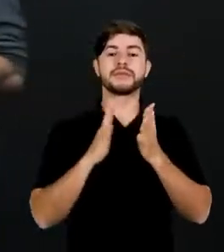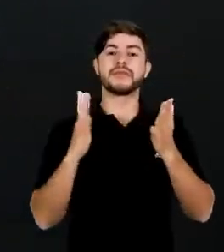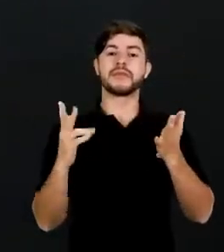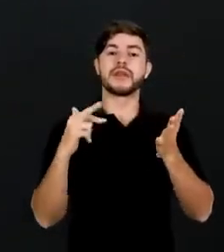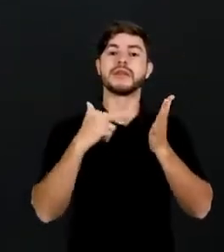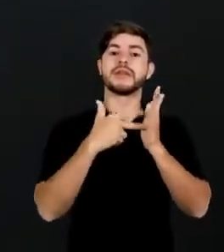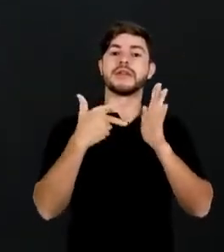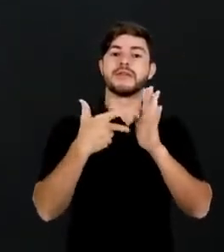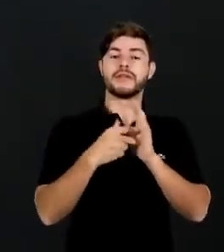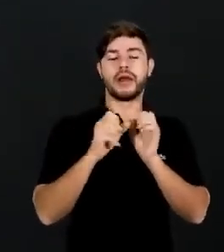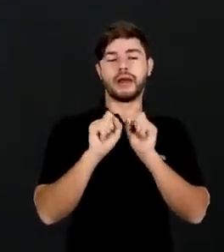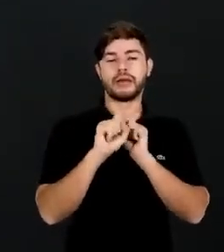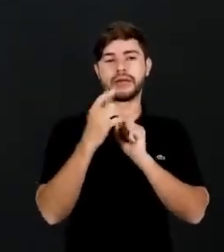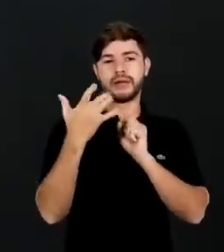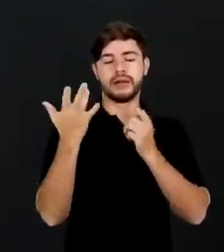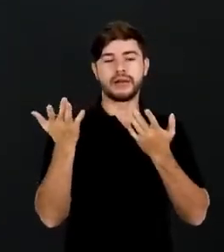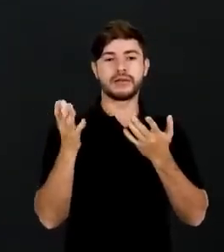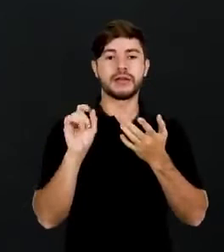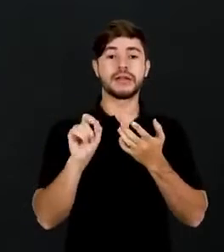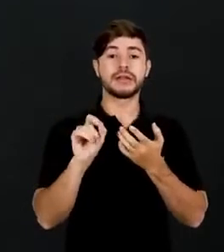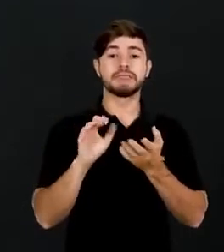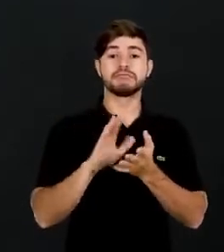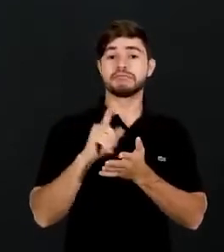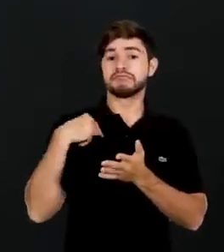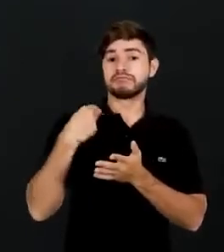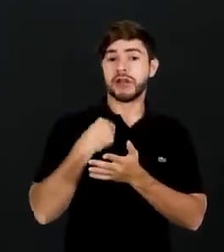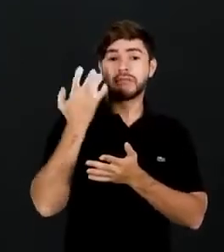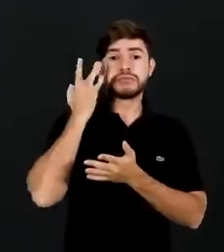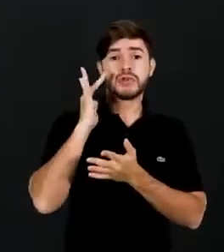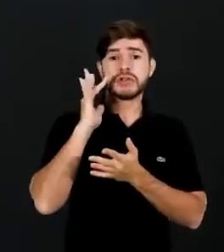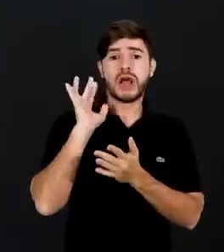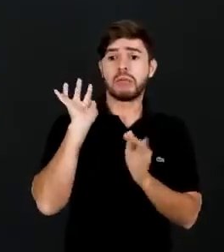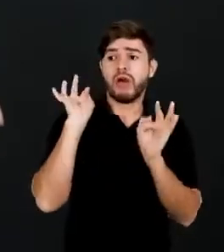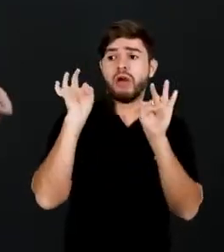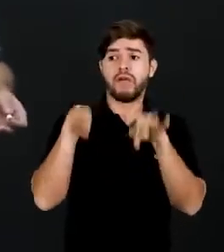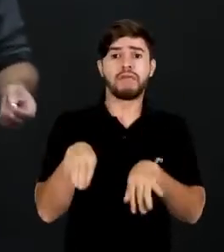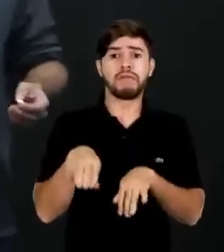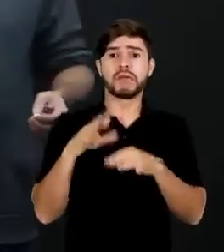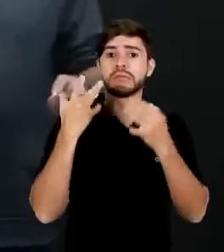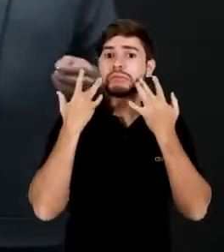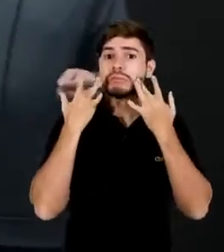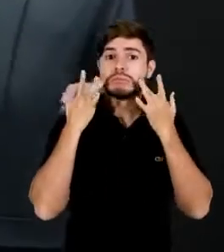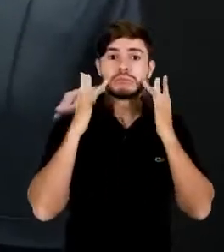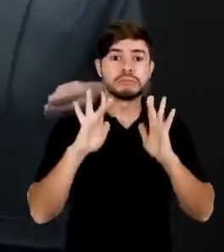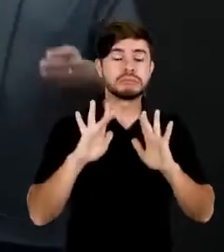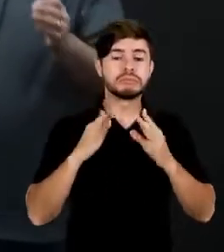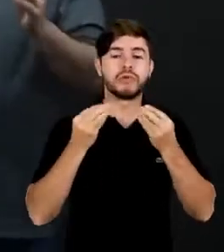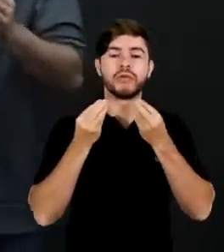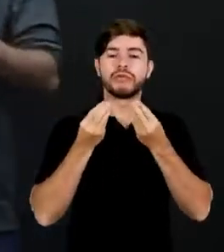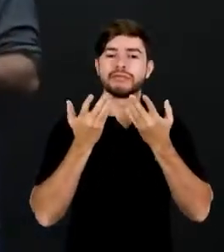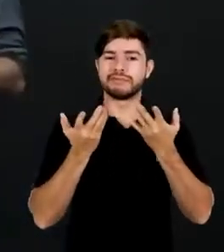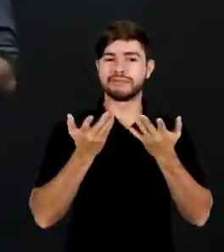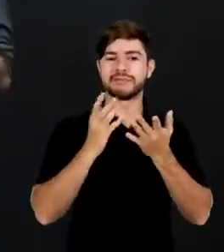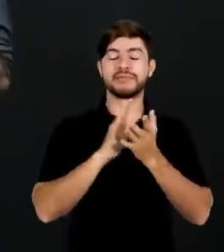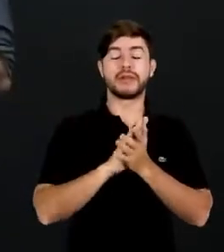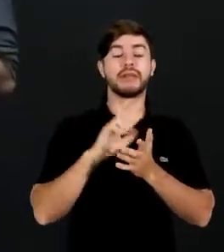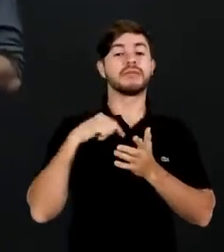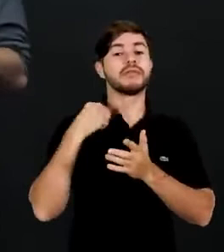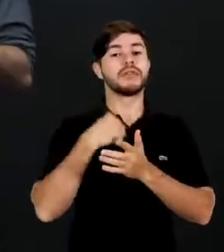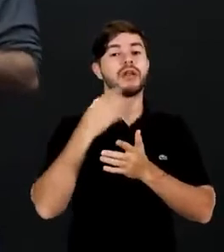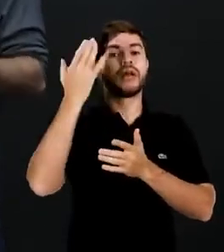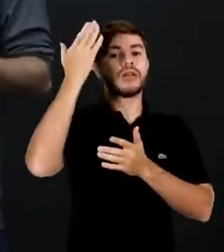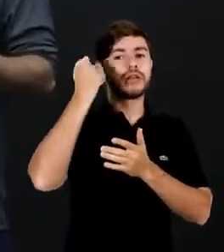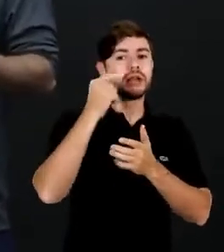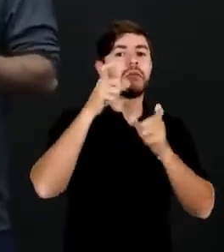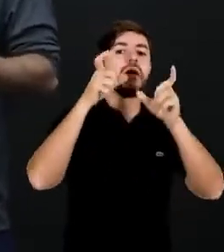quer dizer, então, logicamente, que a gente não sabe onde termina o conjunto dos números naturais. Nós sabemos onde